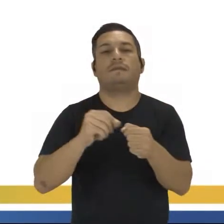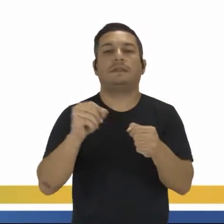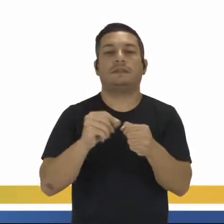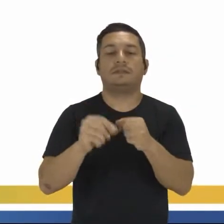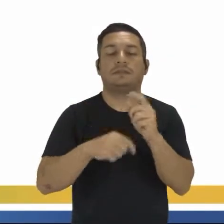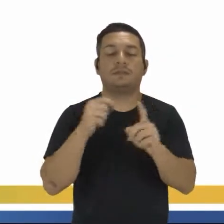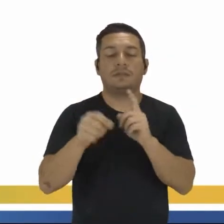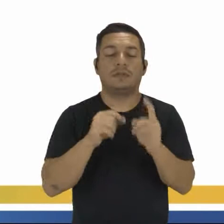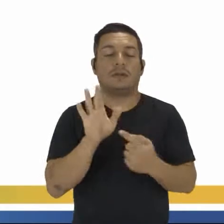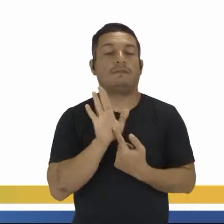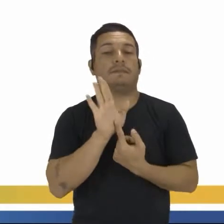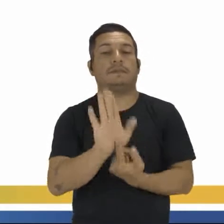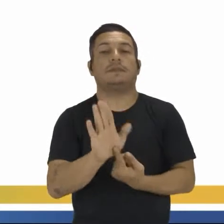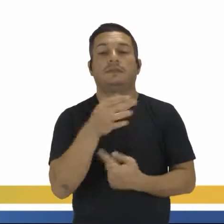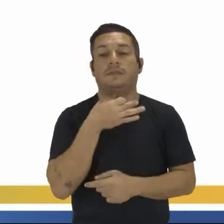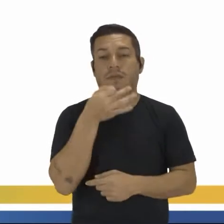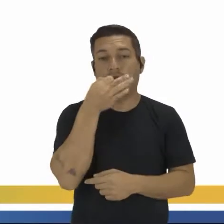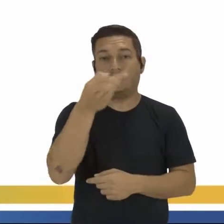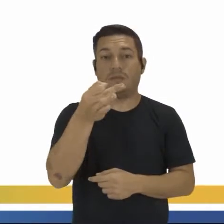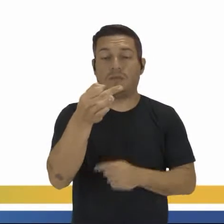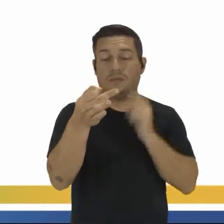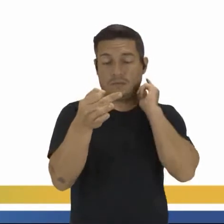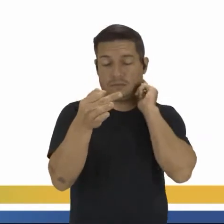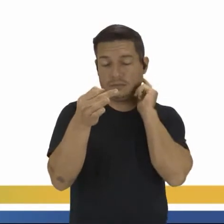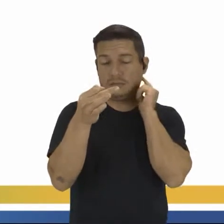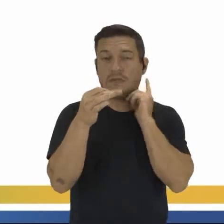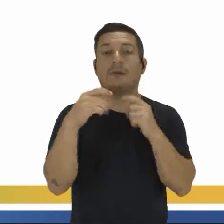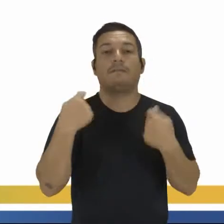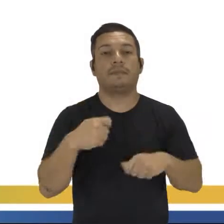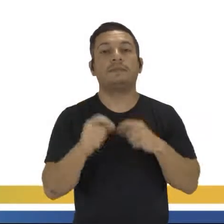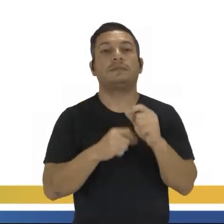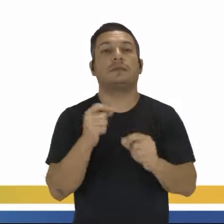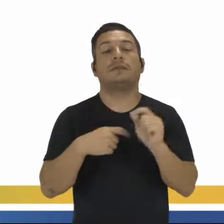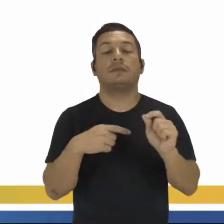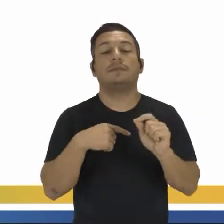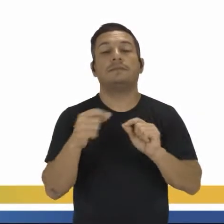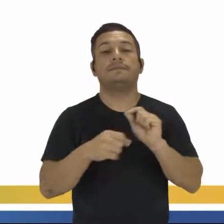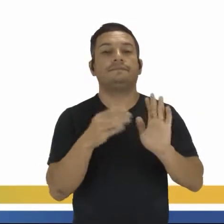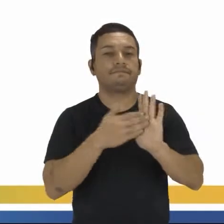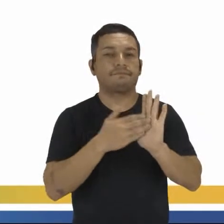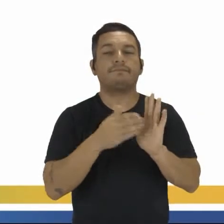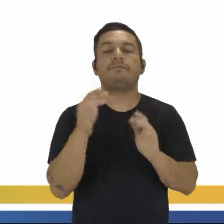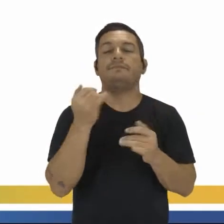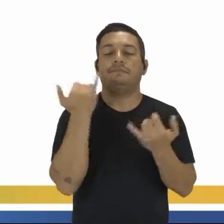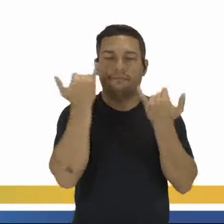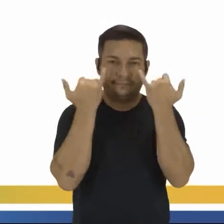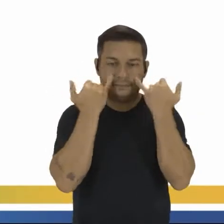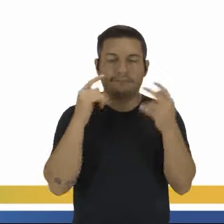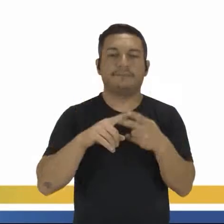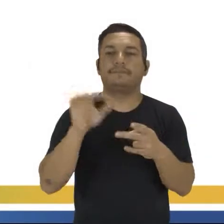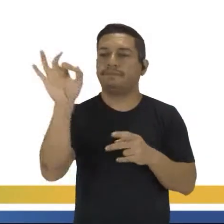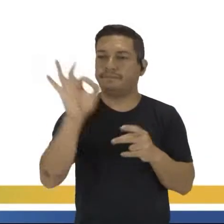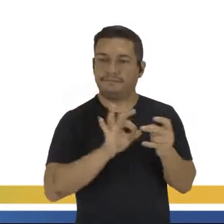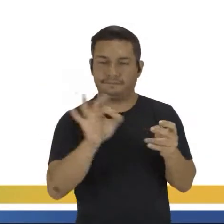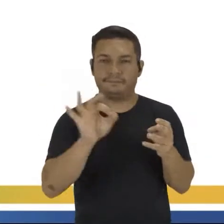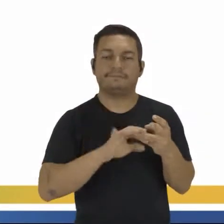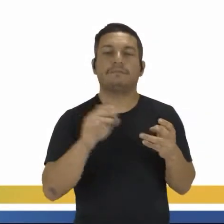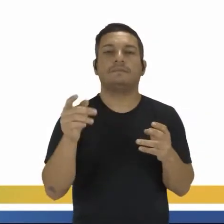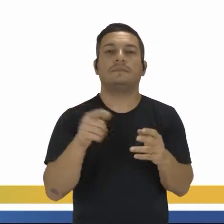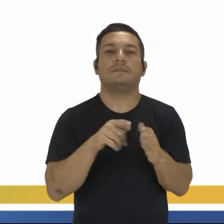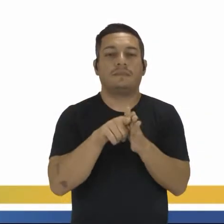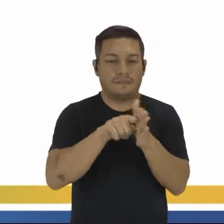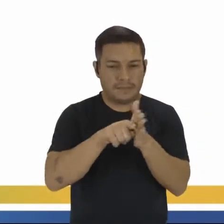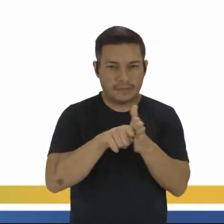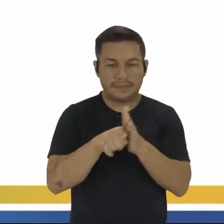essa defesa? Como é que se faz esse ponto de vista? Ele deve estar pautado em dados estatísticos, em exemplos,